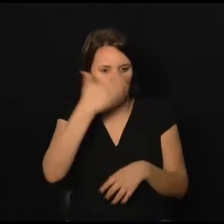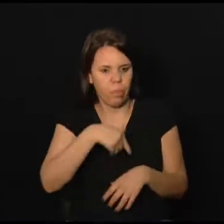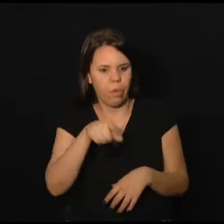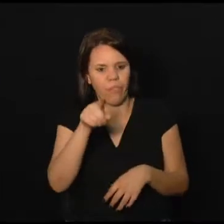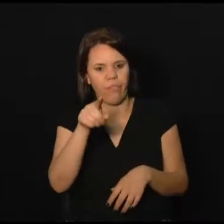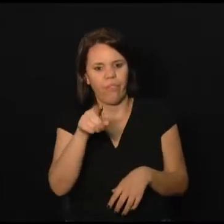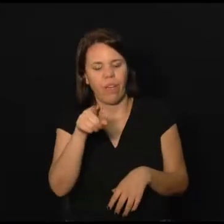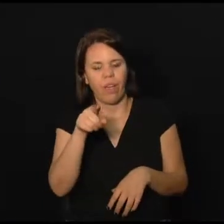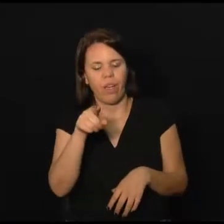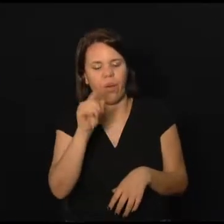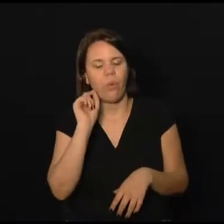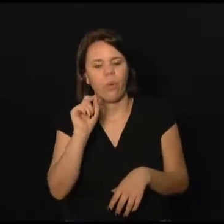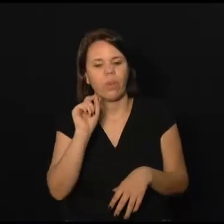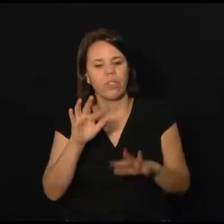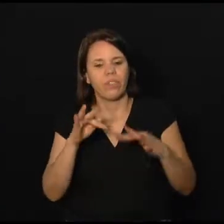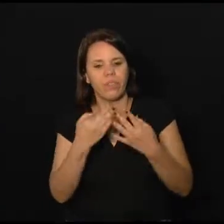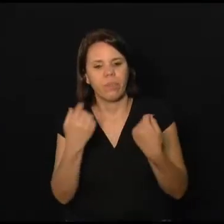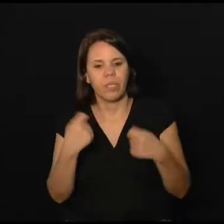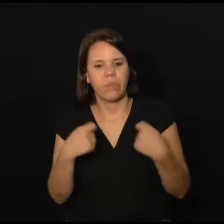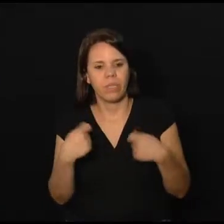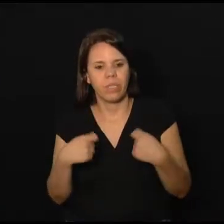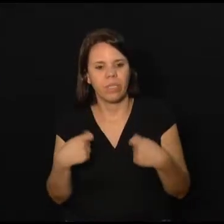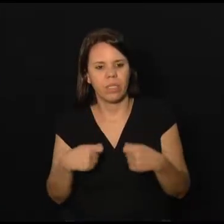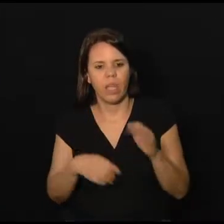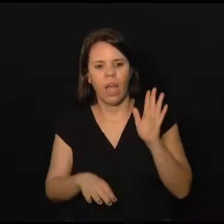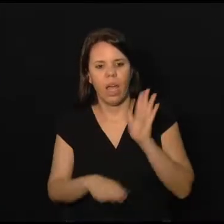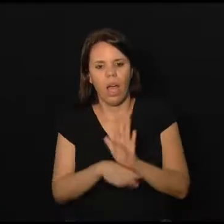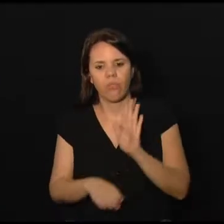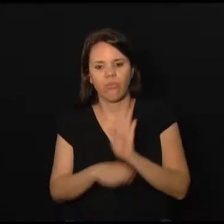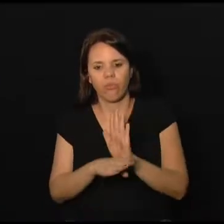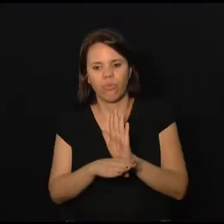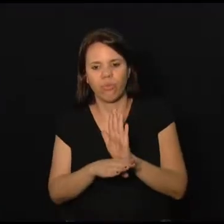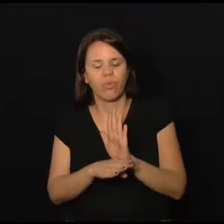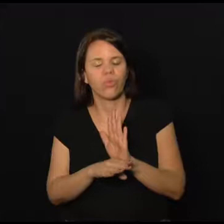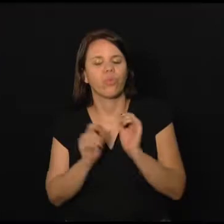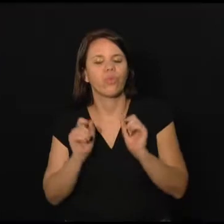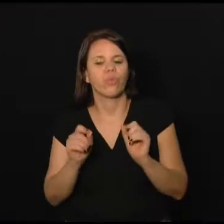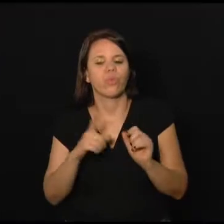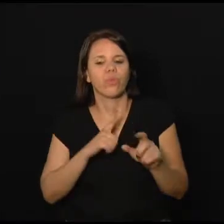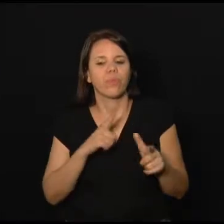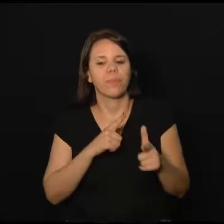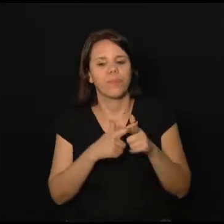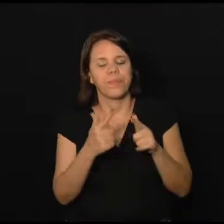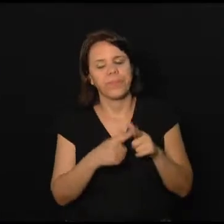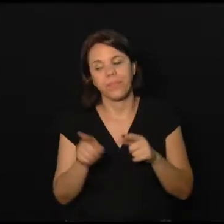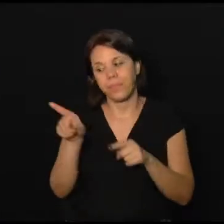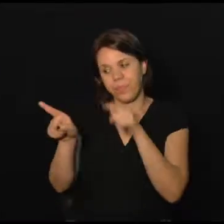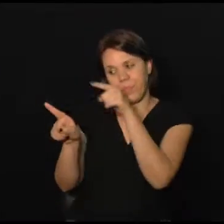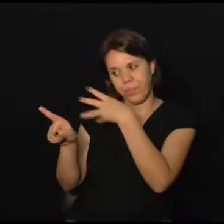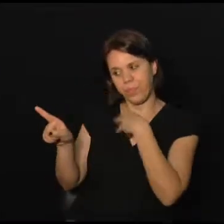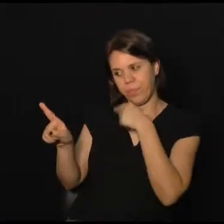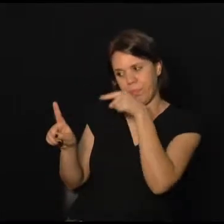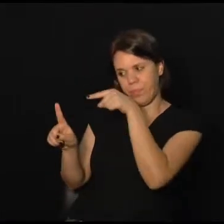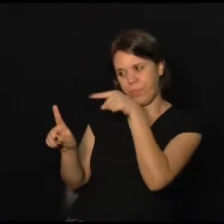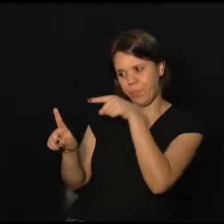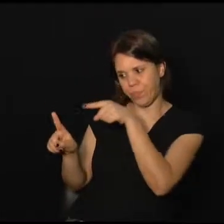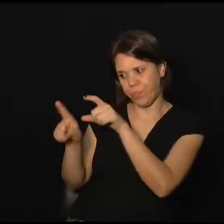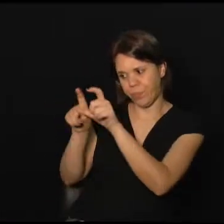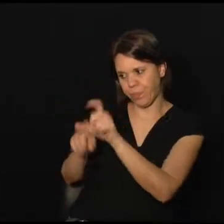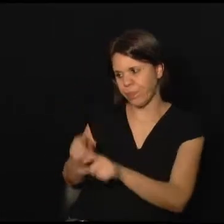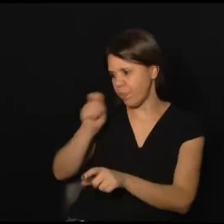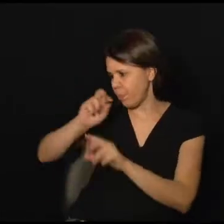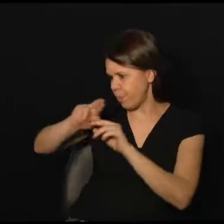aqui o que a família precisa de ajuda. Ah, mas quem tem problema é o meu filho, que é dependente, ele usa